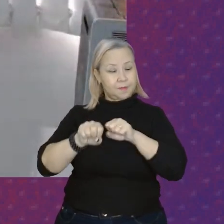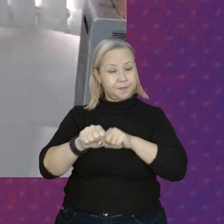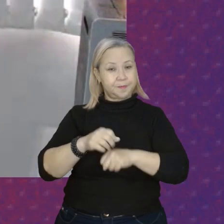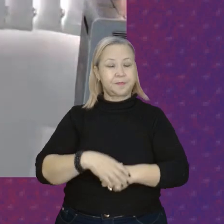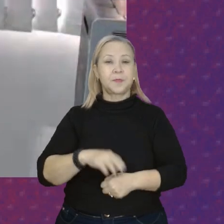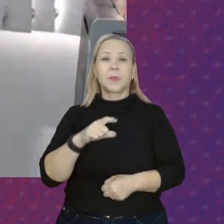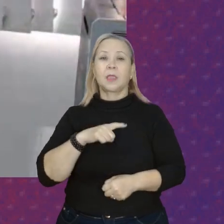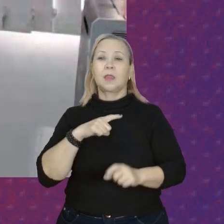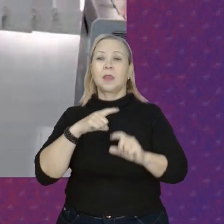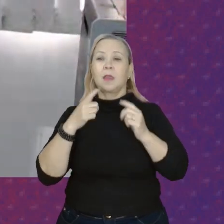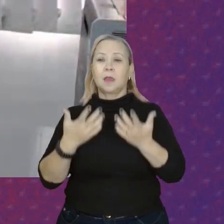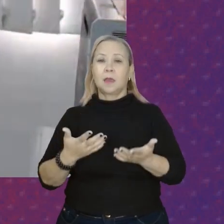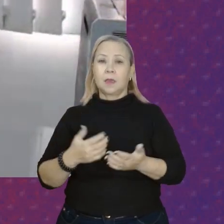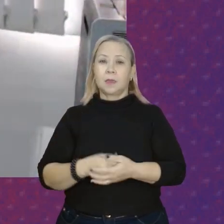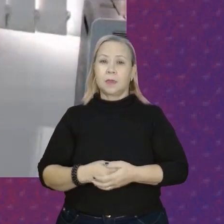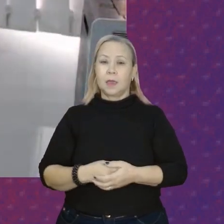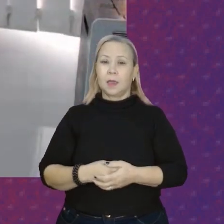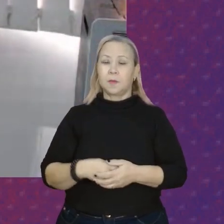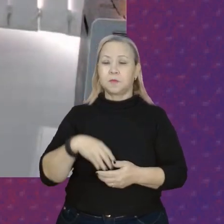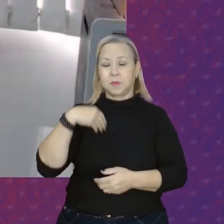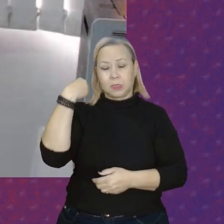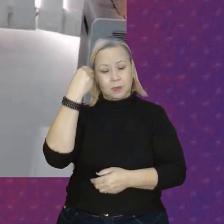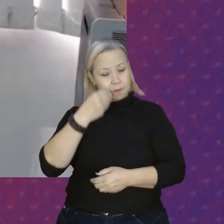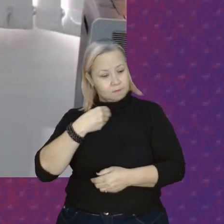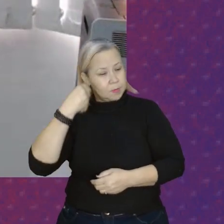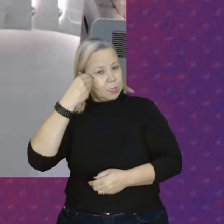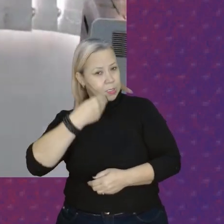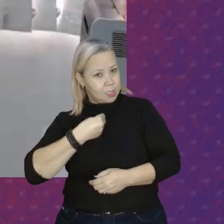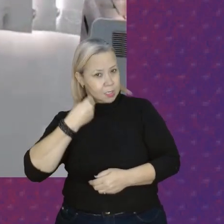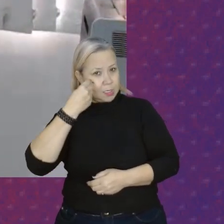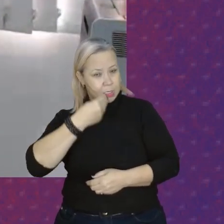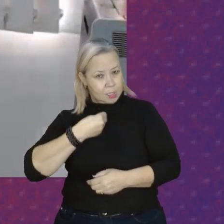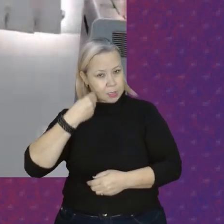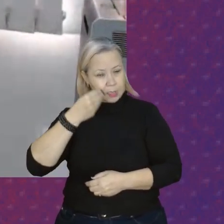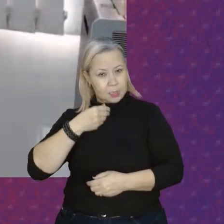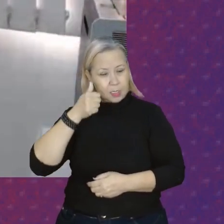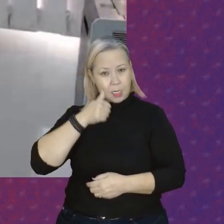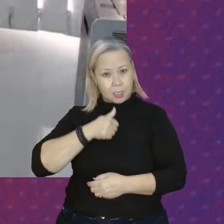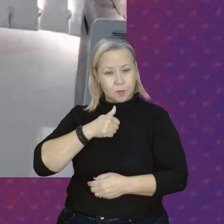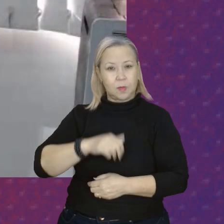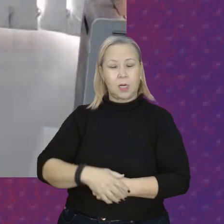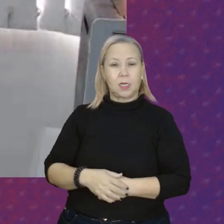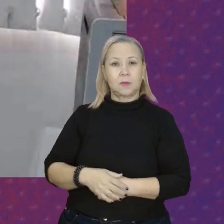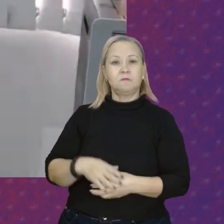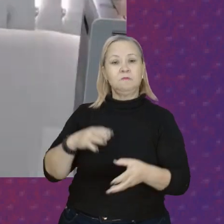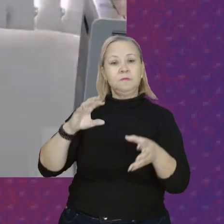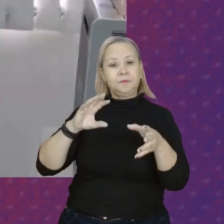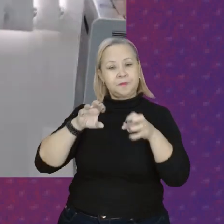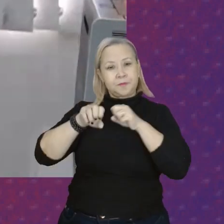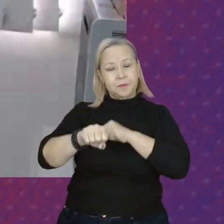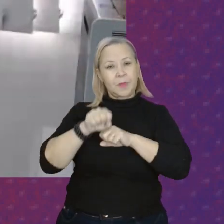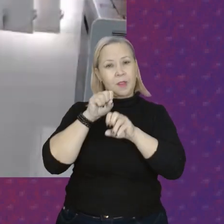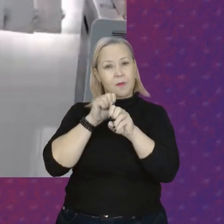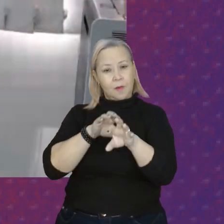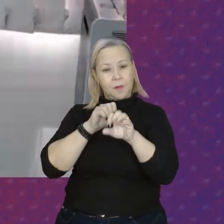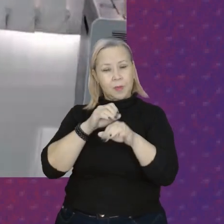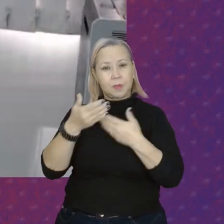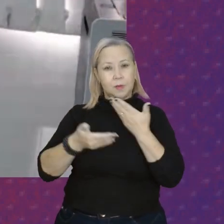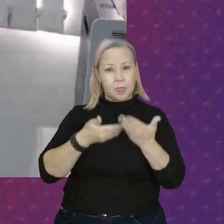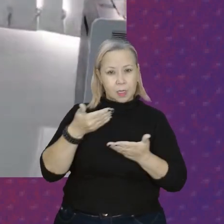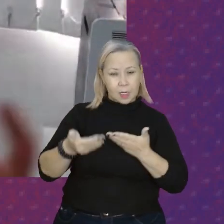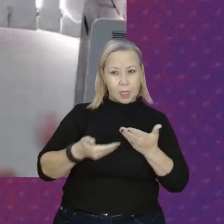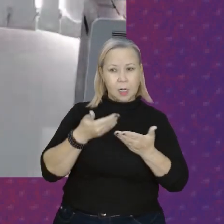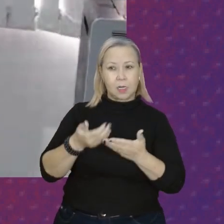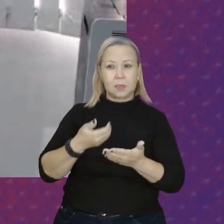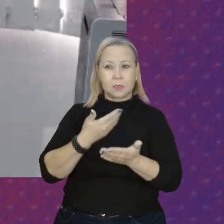Temos as experiências, né, de formativas da nossa